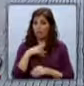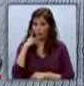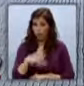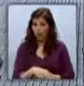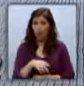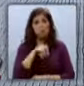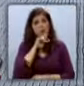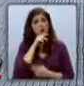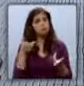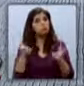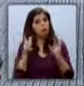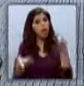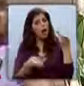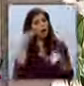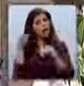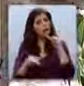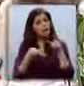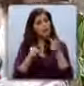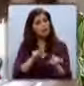estará disponível para analisar esta operação